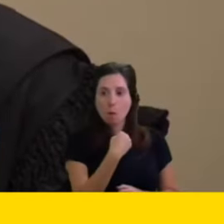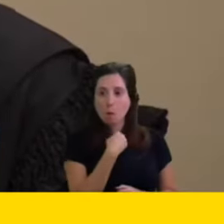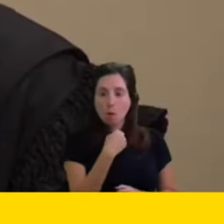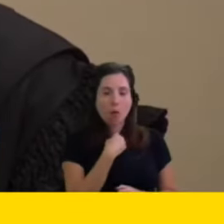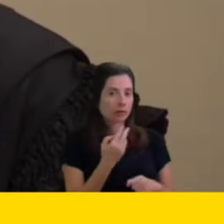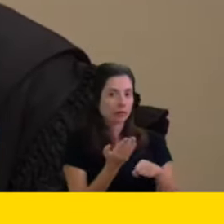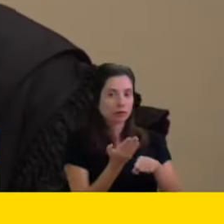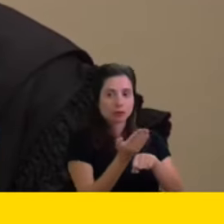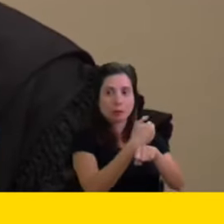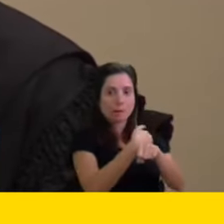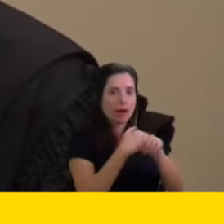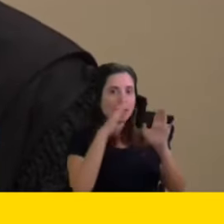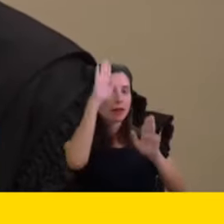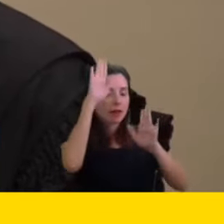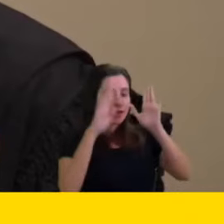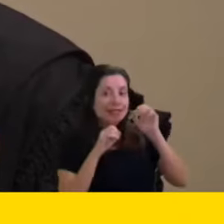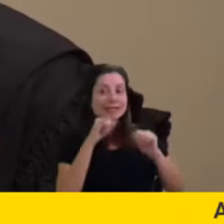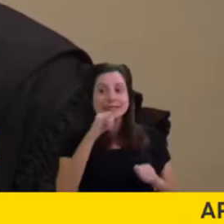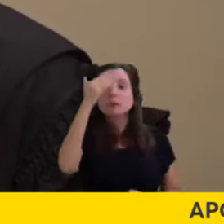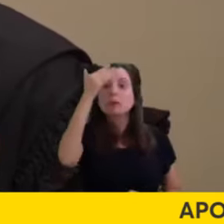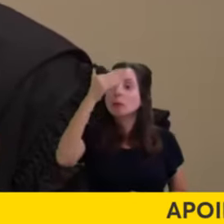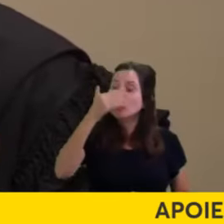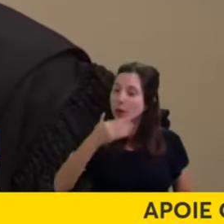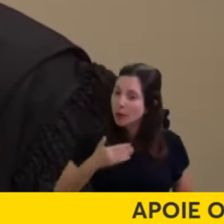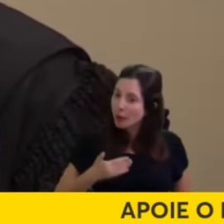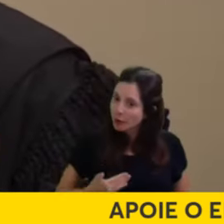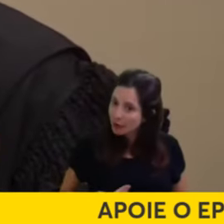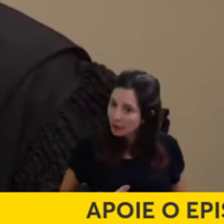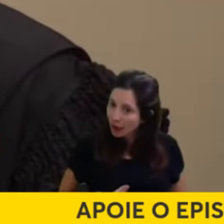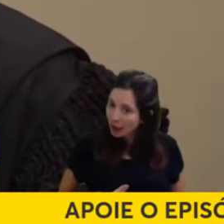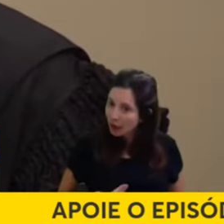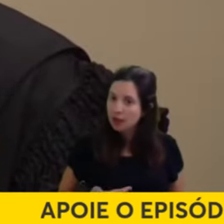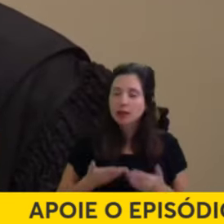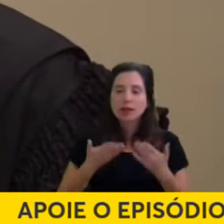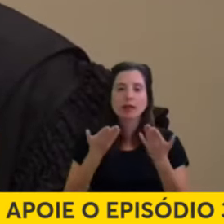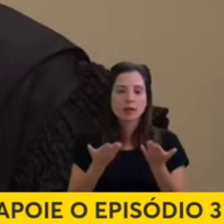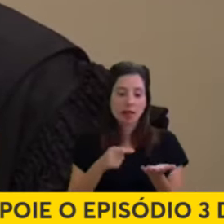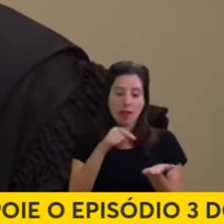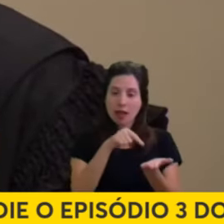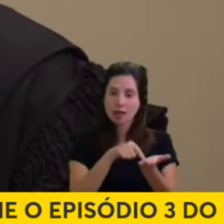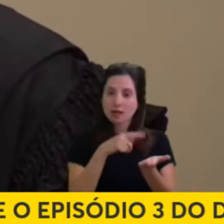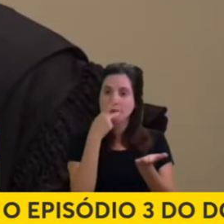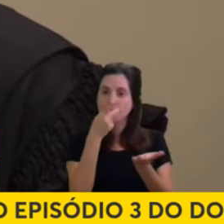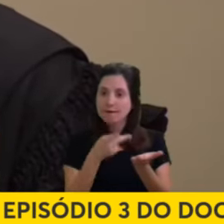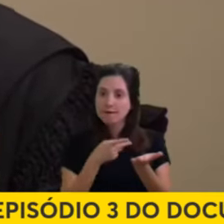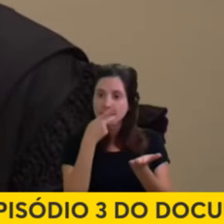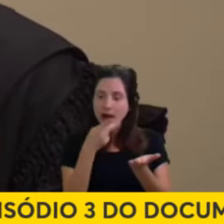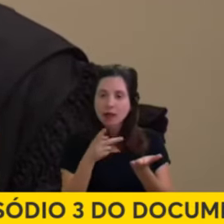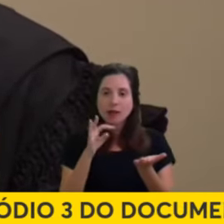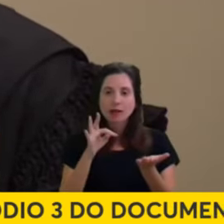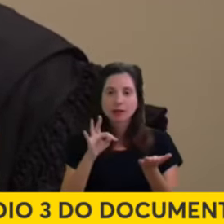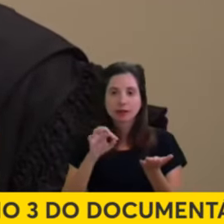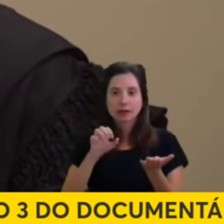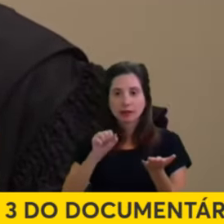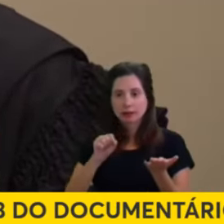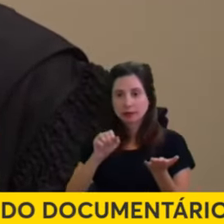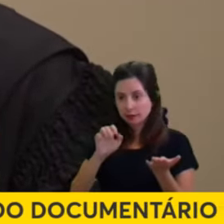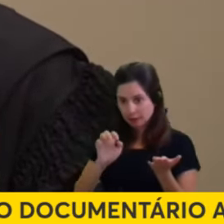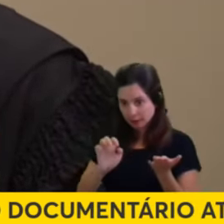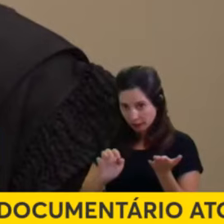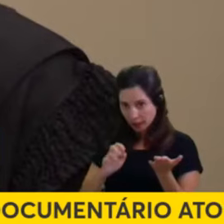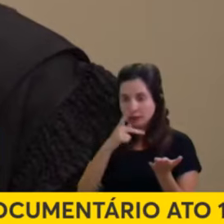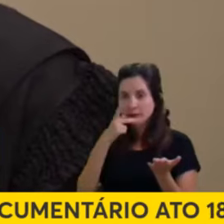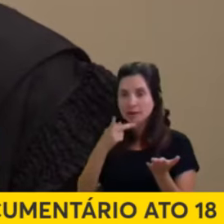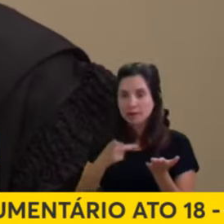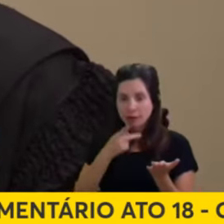eleitoral exceto se provada simulação que não ocorre na espécie e aqui cito um precedente também do TSE em que fala da dos efeitos